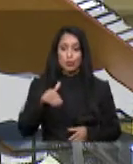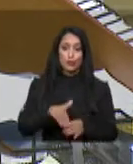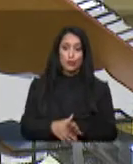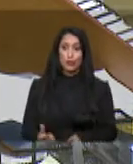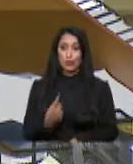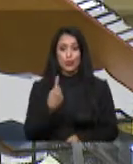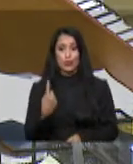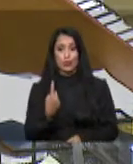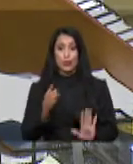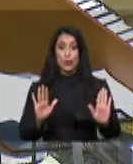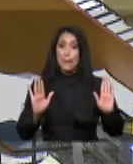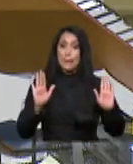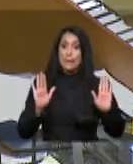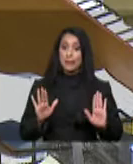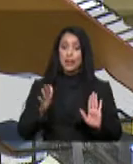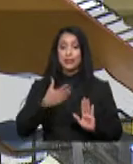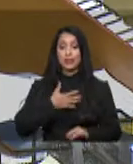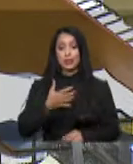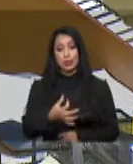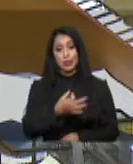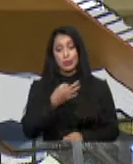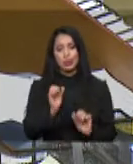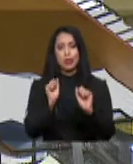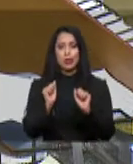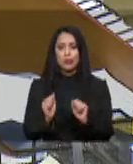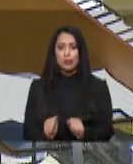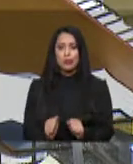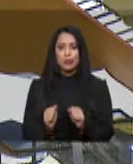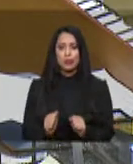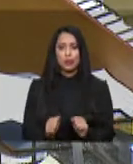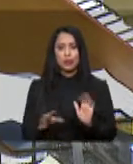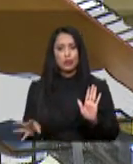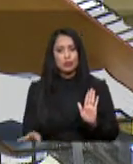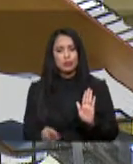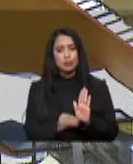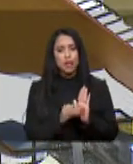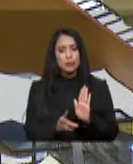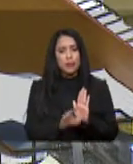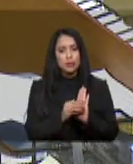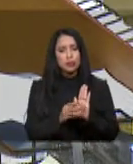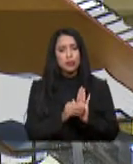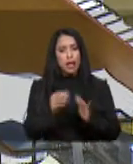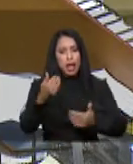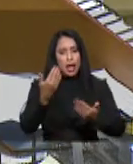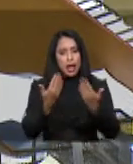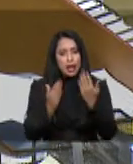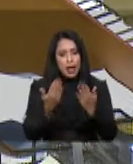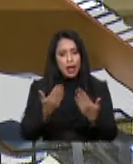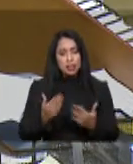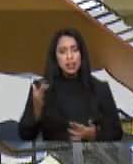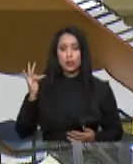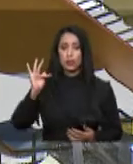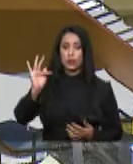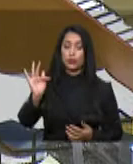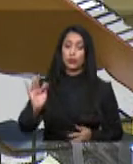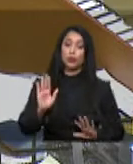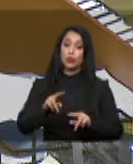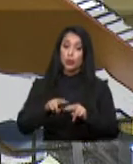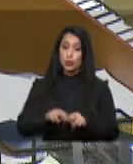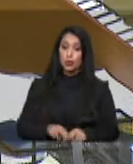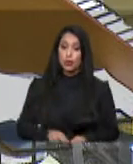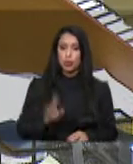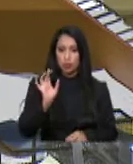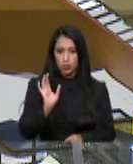mas espero que essa minha posição possa trazer elementos para uma melhor análise nos casos futuros. Em razão disso,